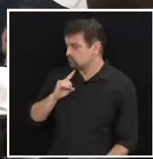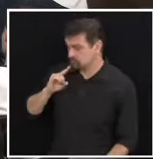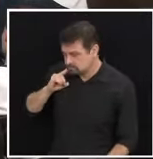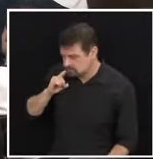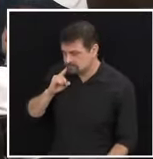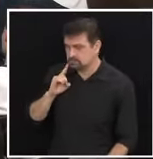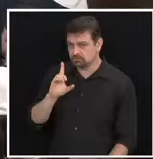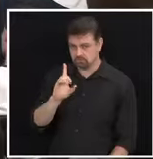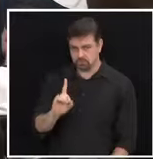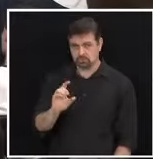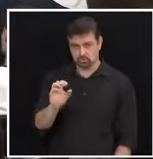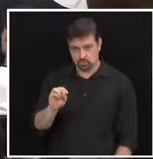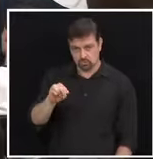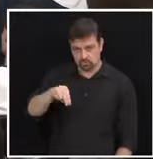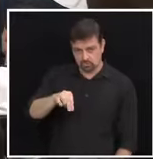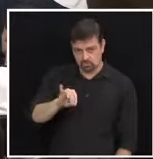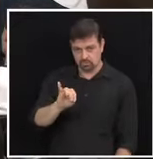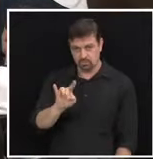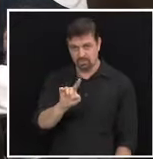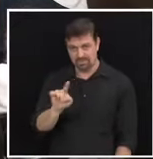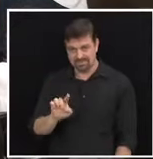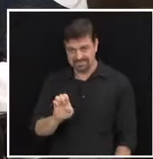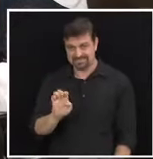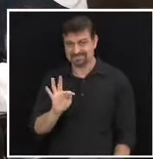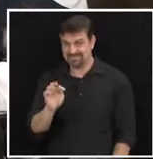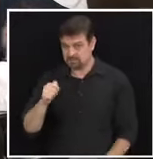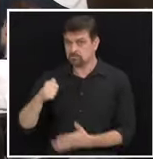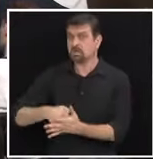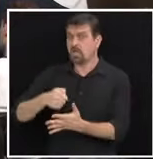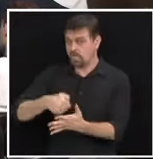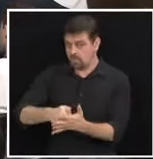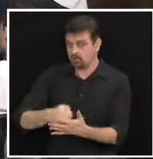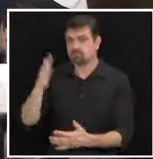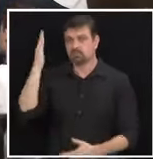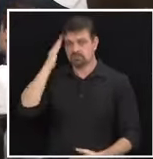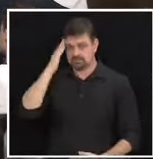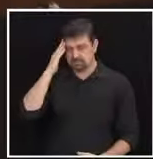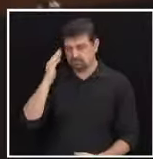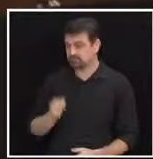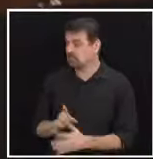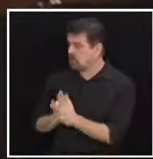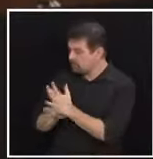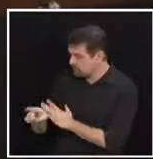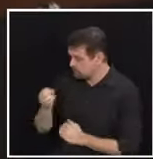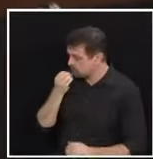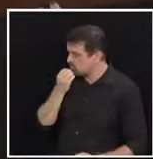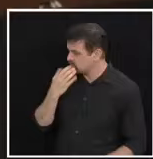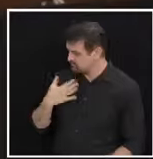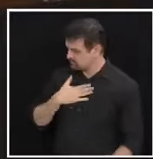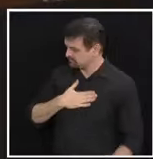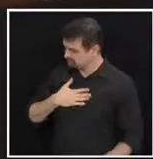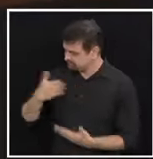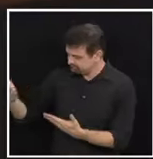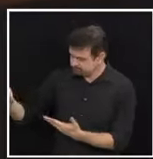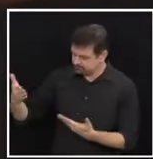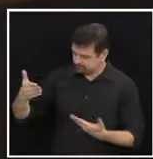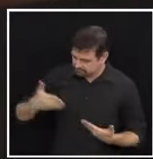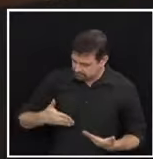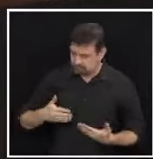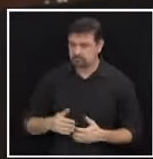um ativista da causa e pode contar um pouco melhor para a gente sobre isso. Tudo bem, Donizete, seja muito bem-vindo aqui ao nosso